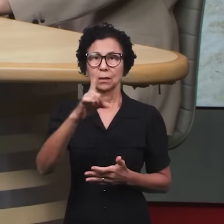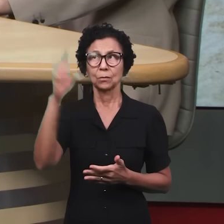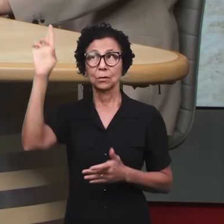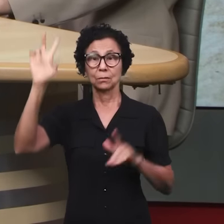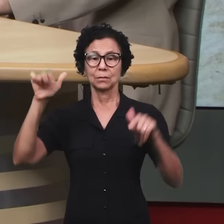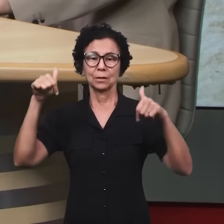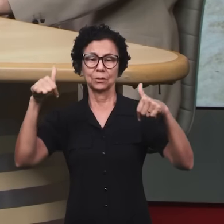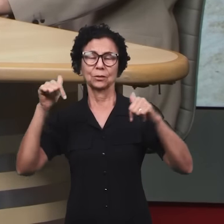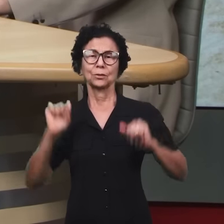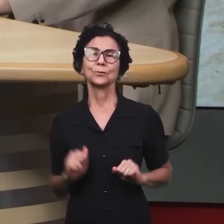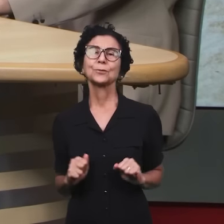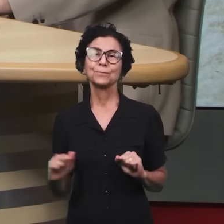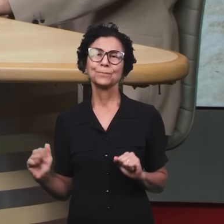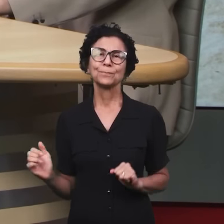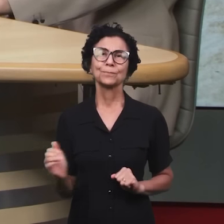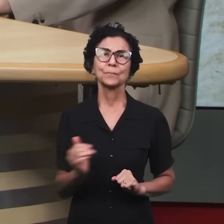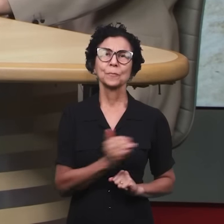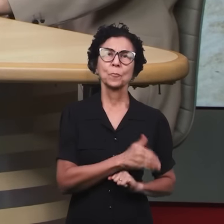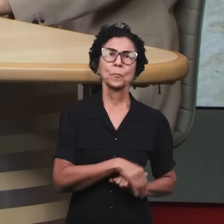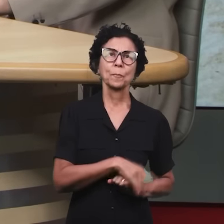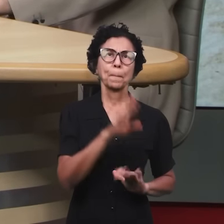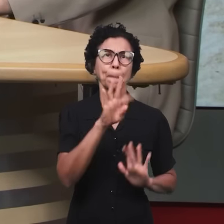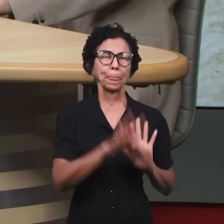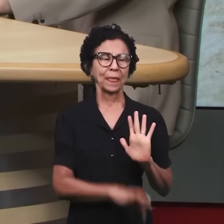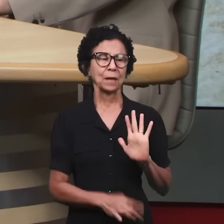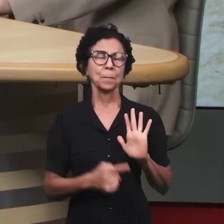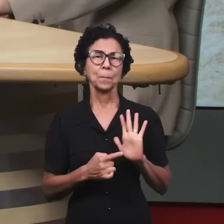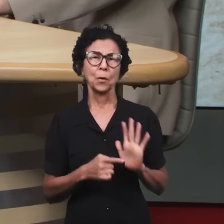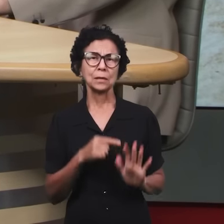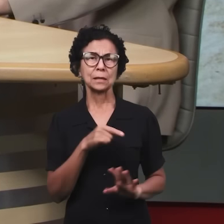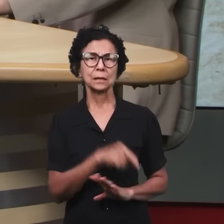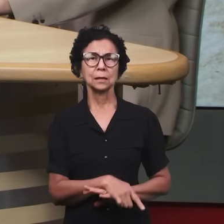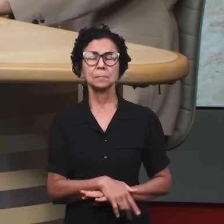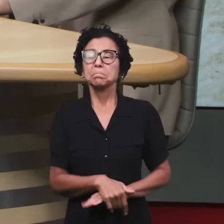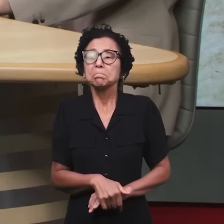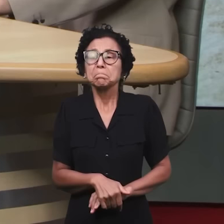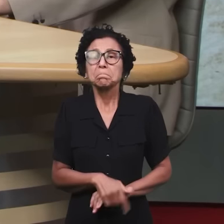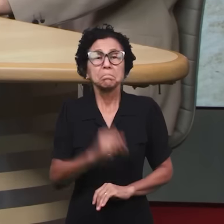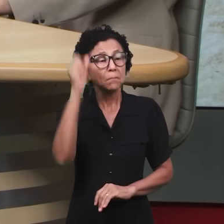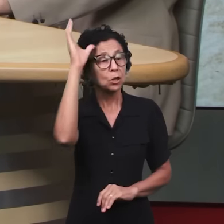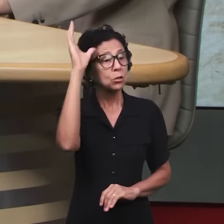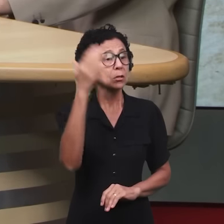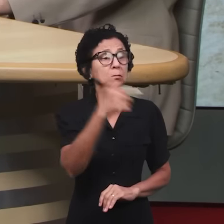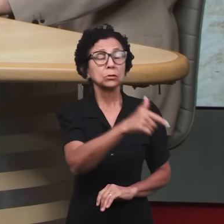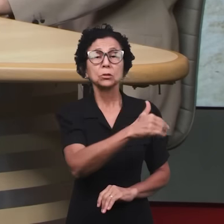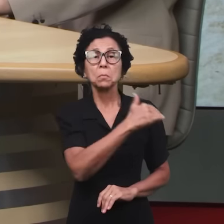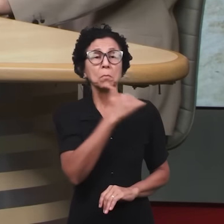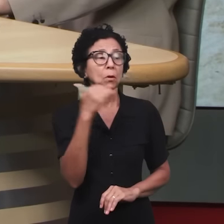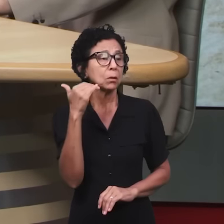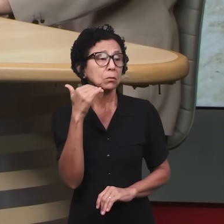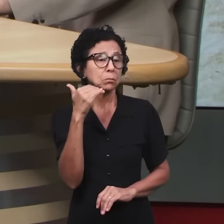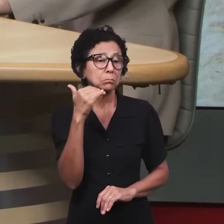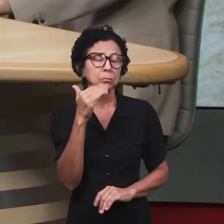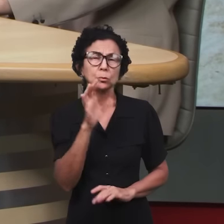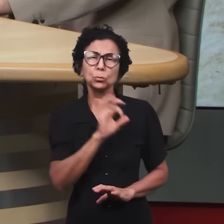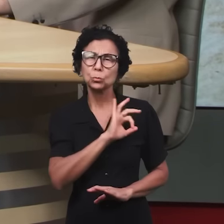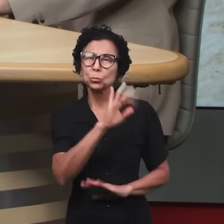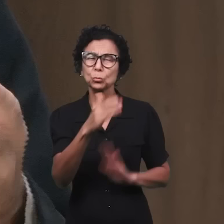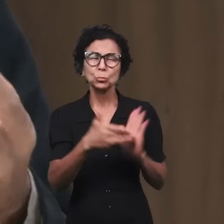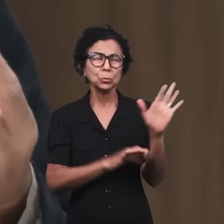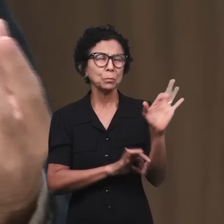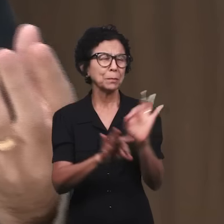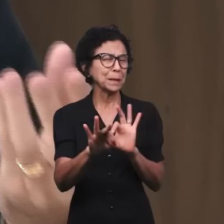só, o quadro que estava ali já estava todo definido para o sepultamento. Todo definido. Não